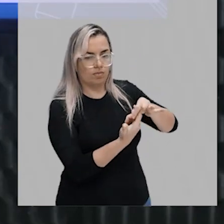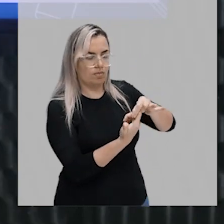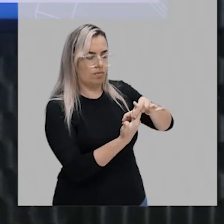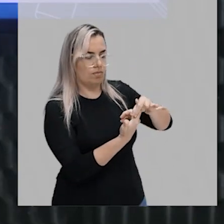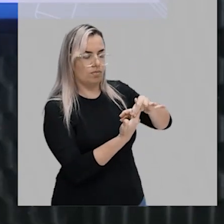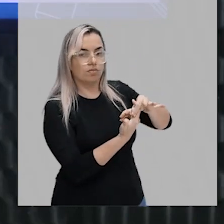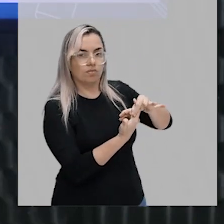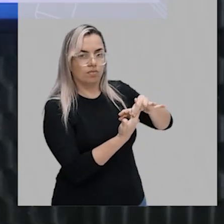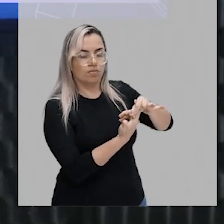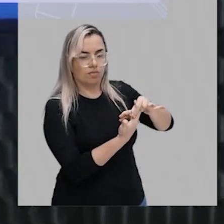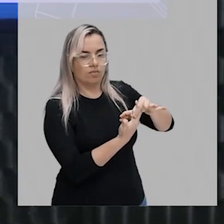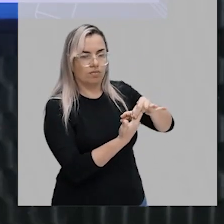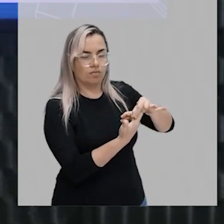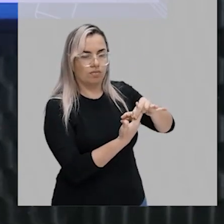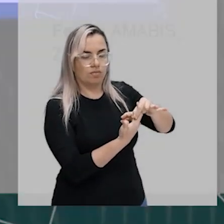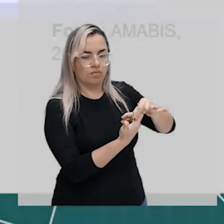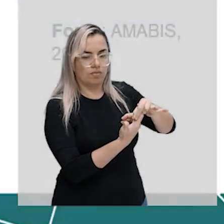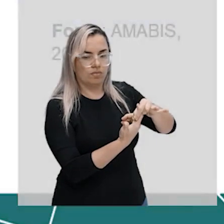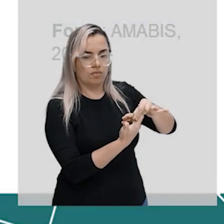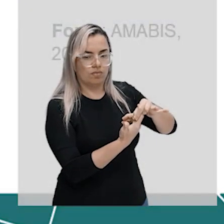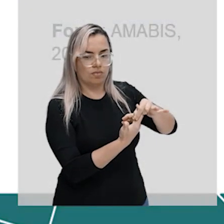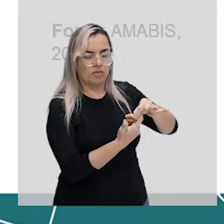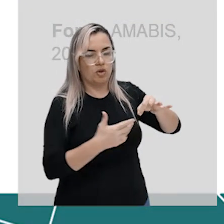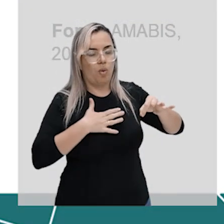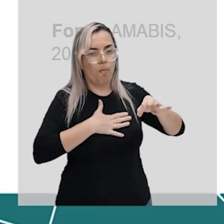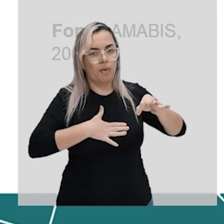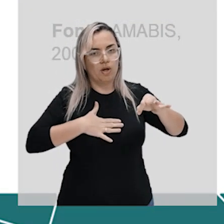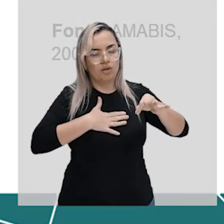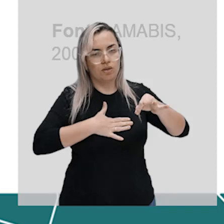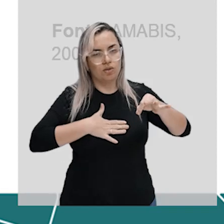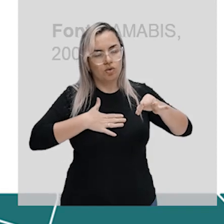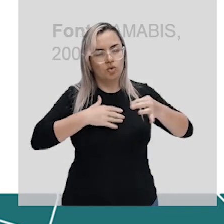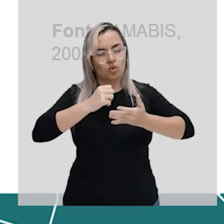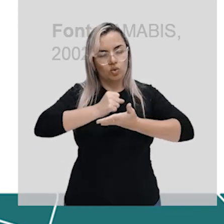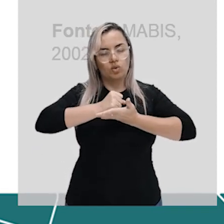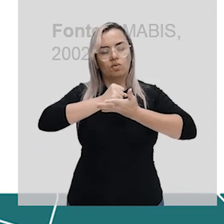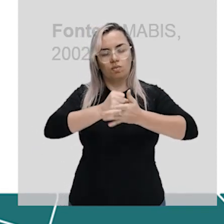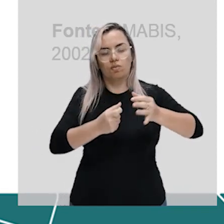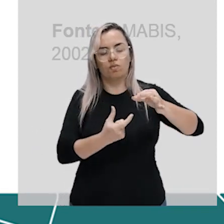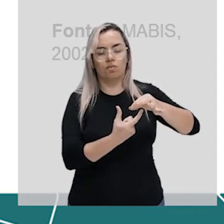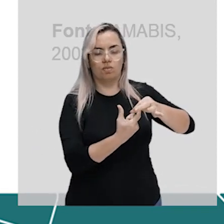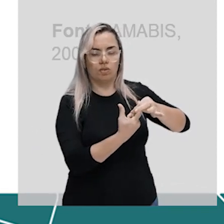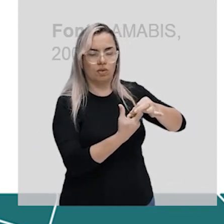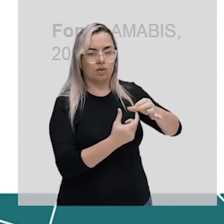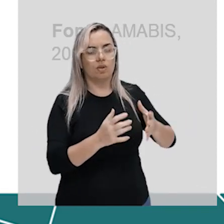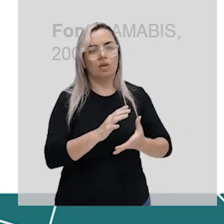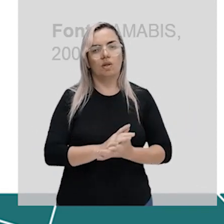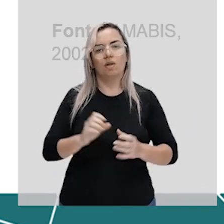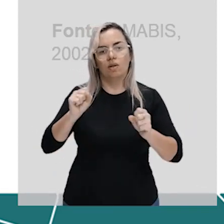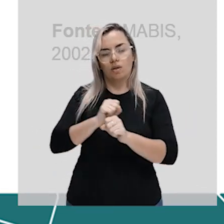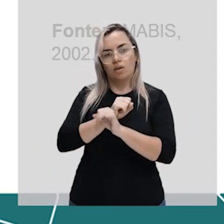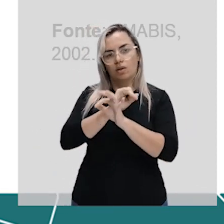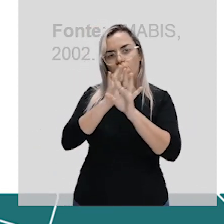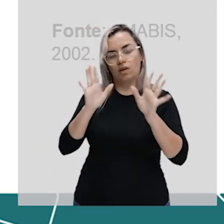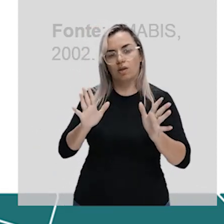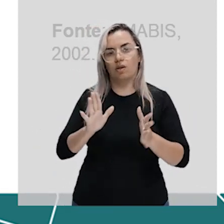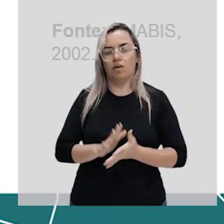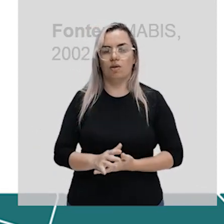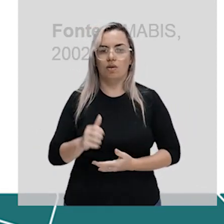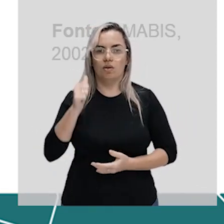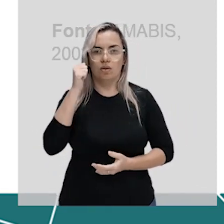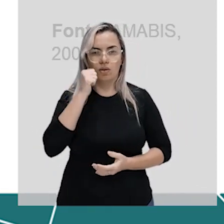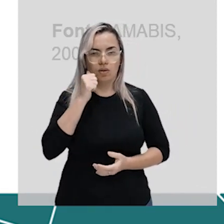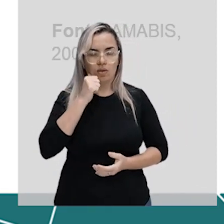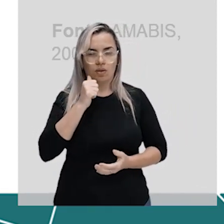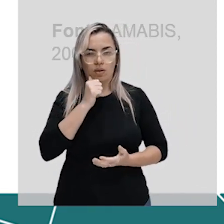tá? Que é o órgão que promove a excitação, ajuda, né, na promoção da excitação. Lógico que na mulher, o